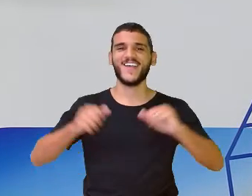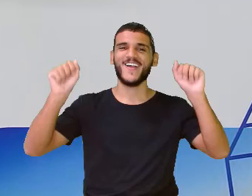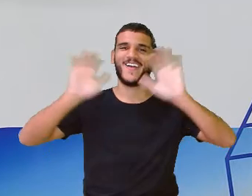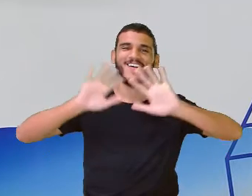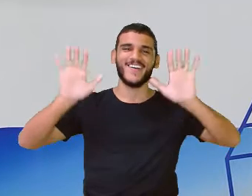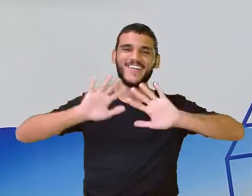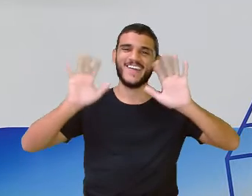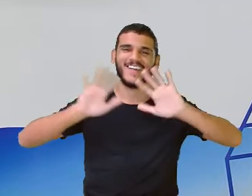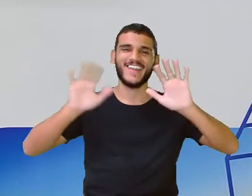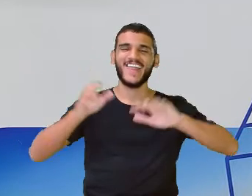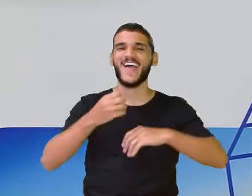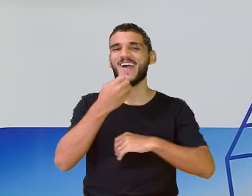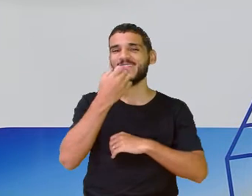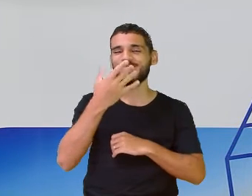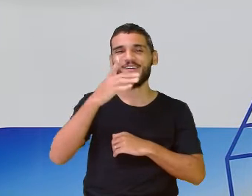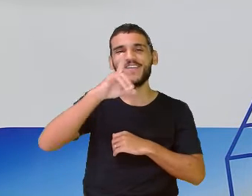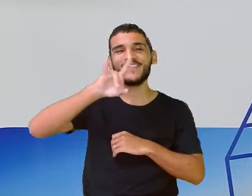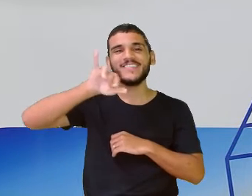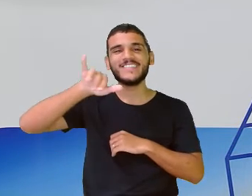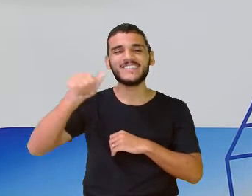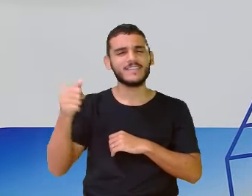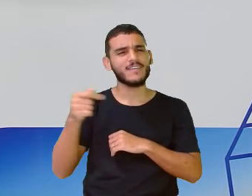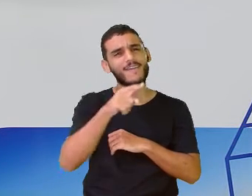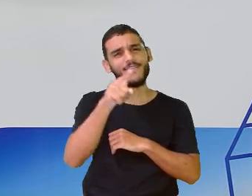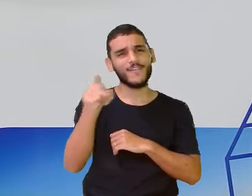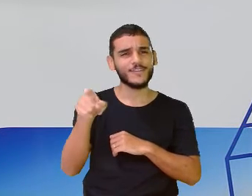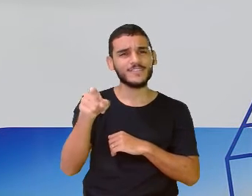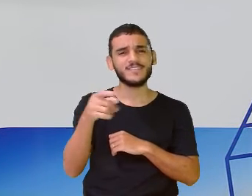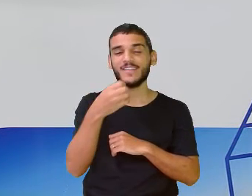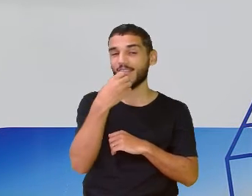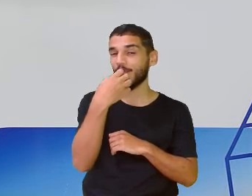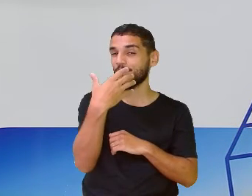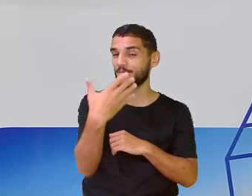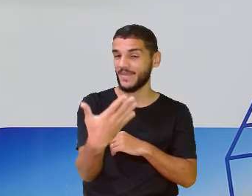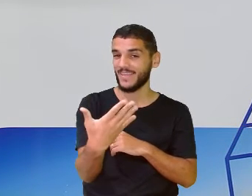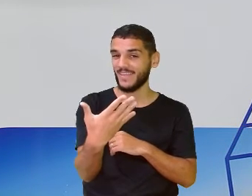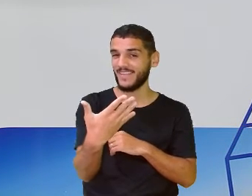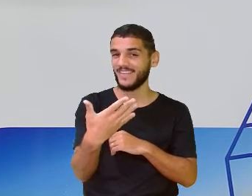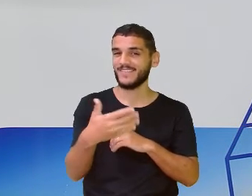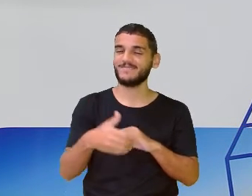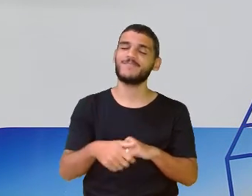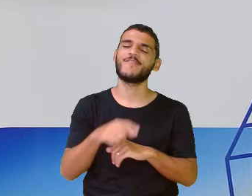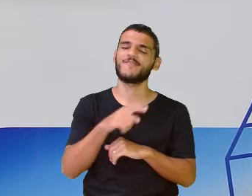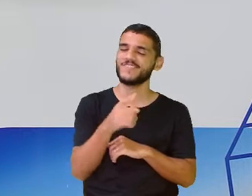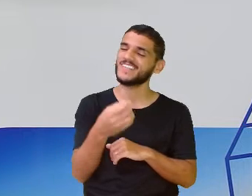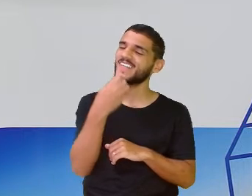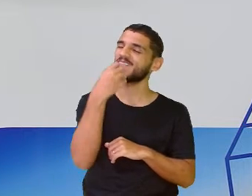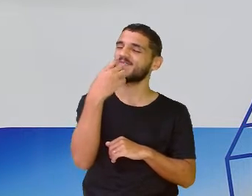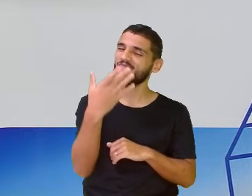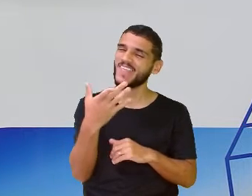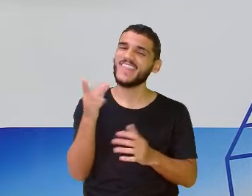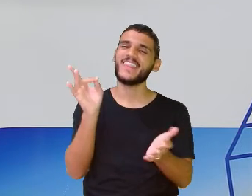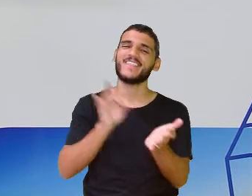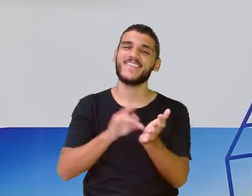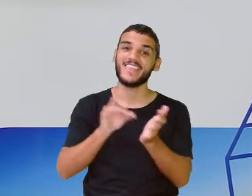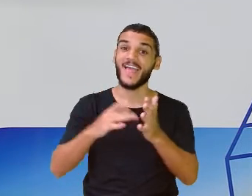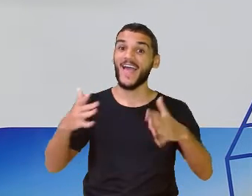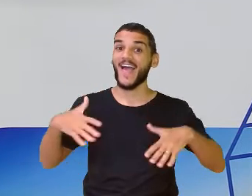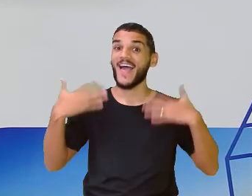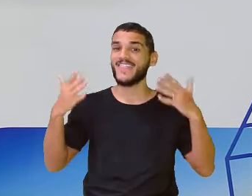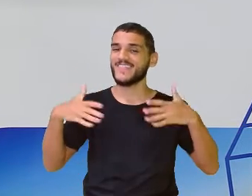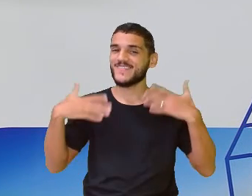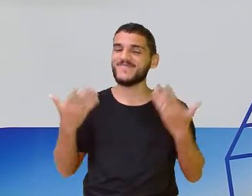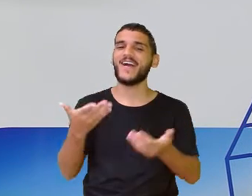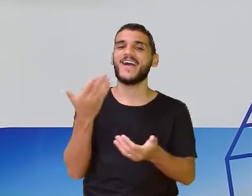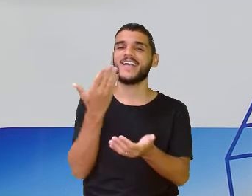Olá, meus queridos, bom dia, como vocês estão? Espero que, como sempre, né? Estejam bem, estejam animados para